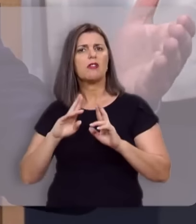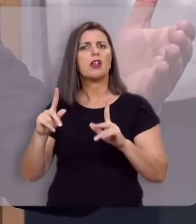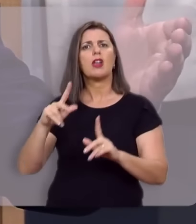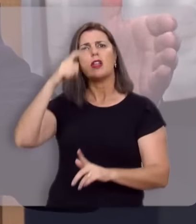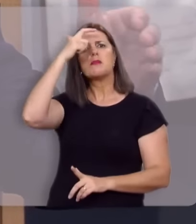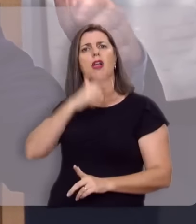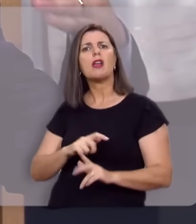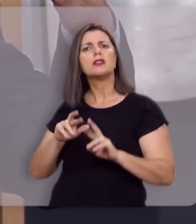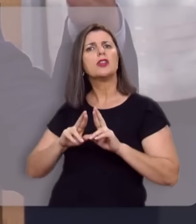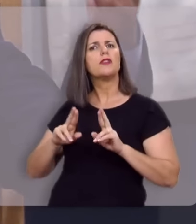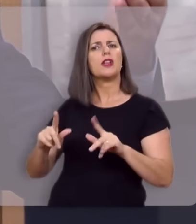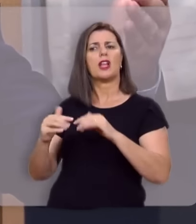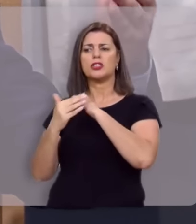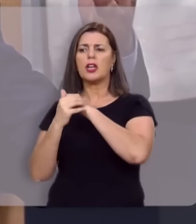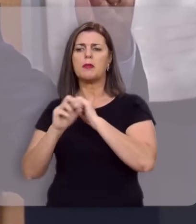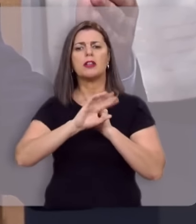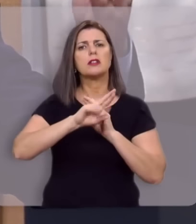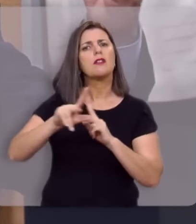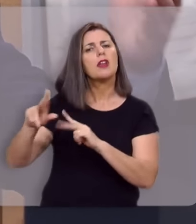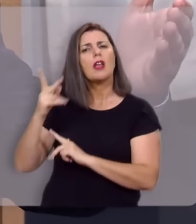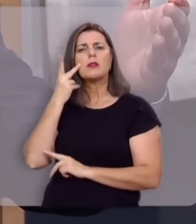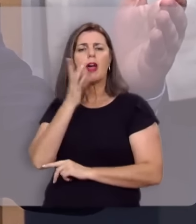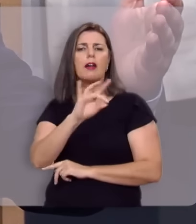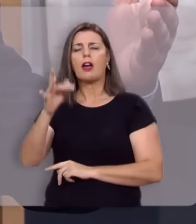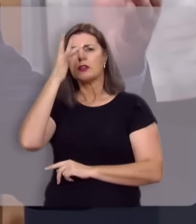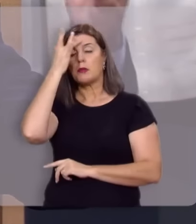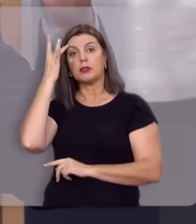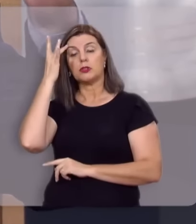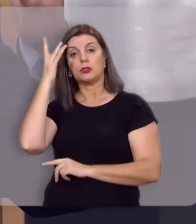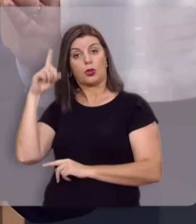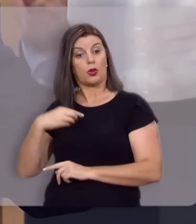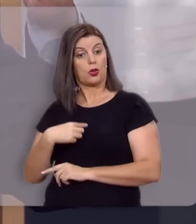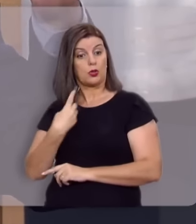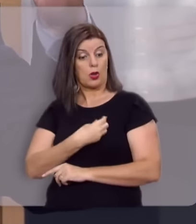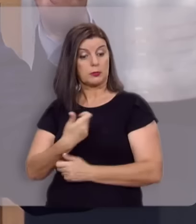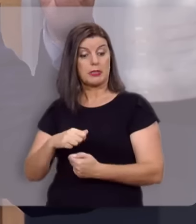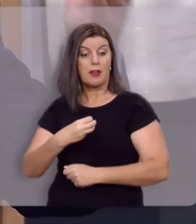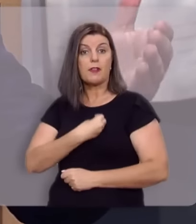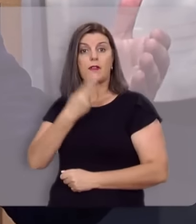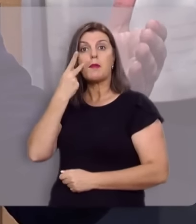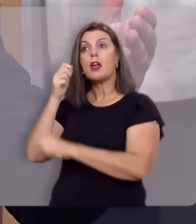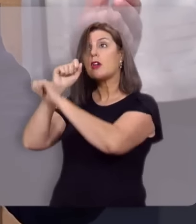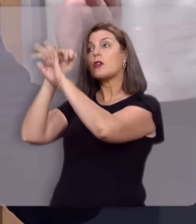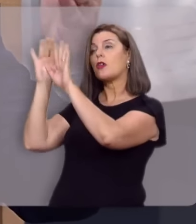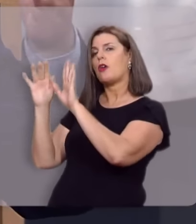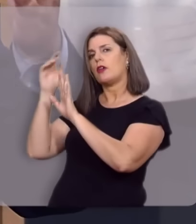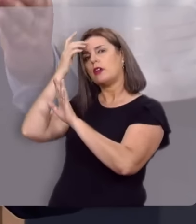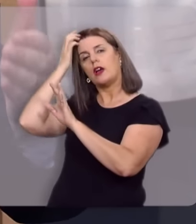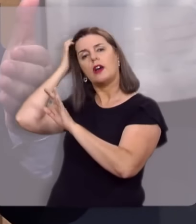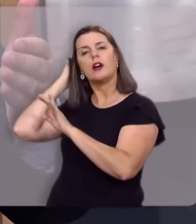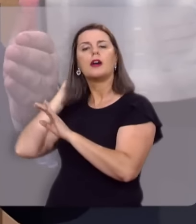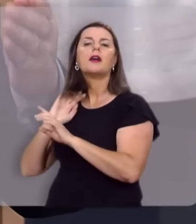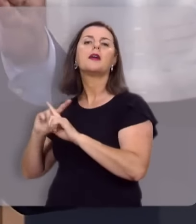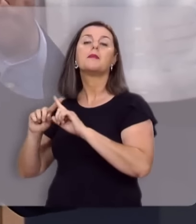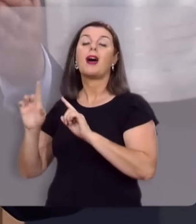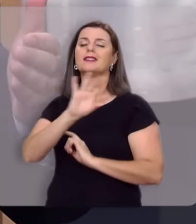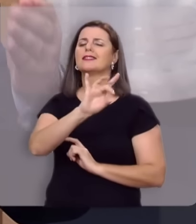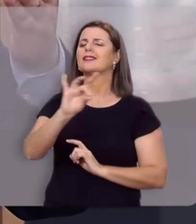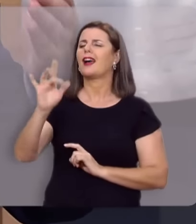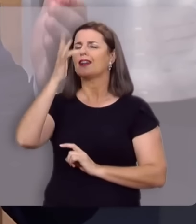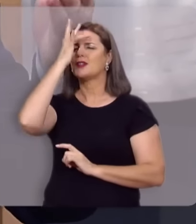personalidades diferentes, e Ele tem um chamado para cada um de nós. Todos nós temos que viver para a glória de Deus e uma vida piedosa,